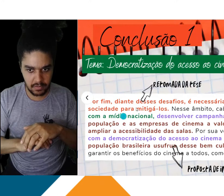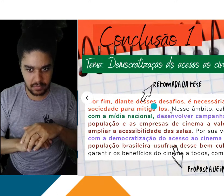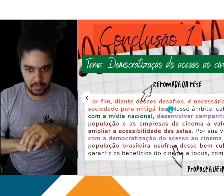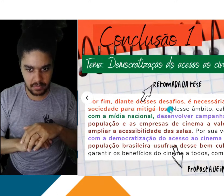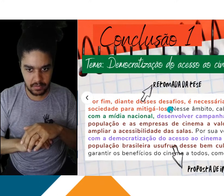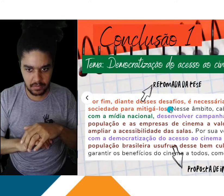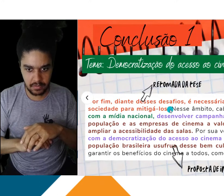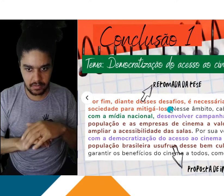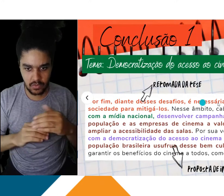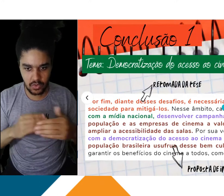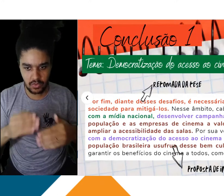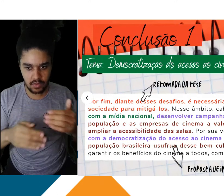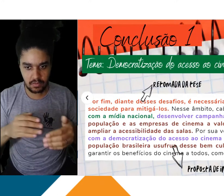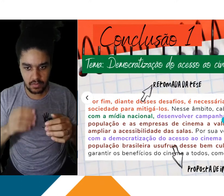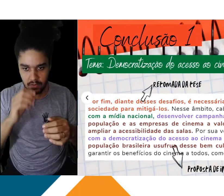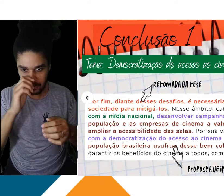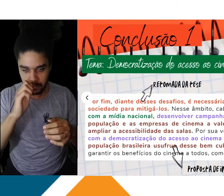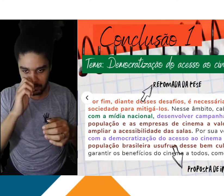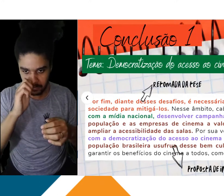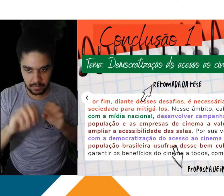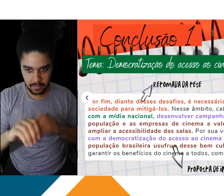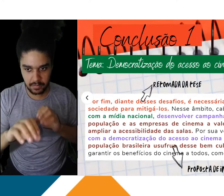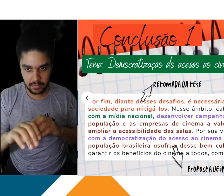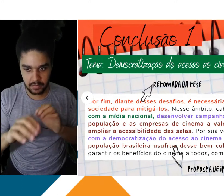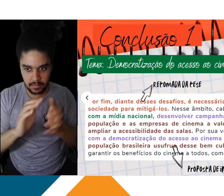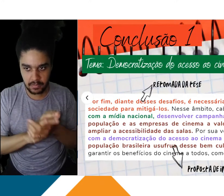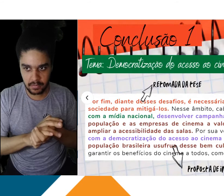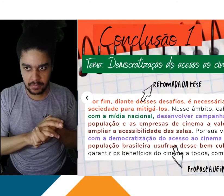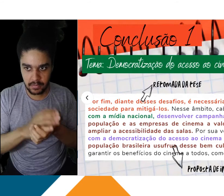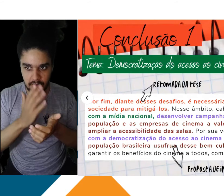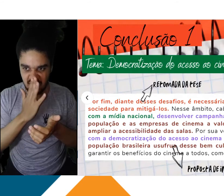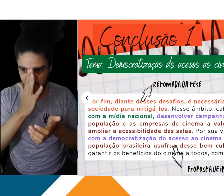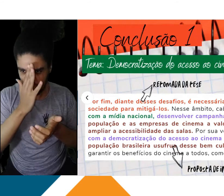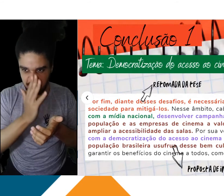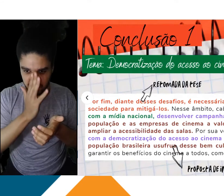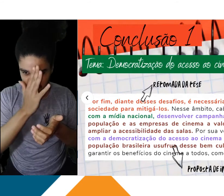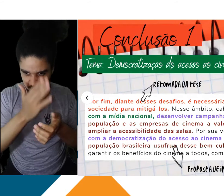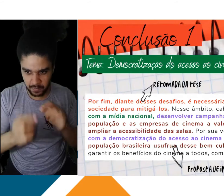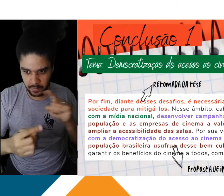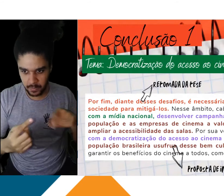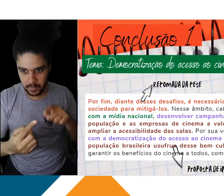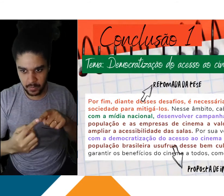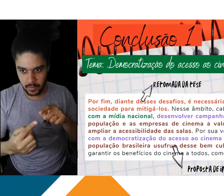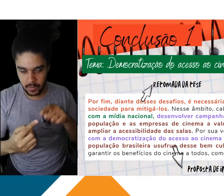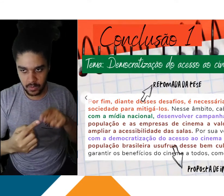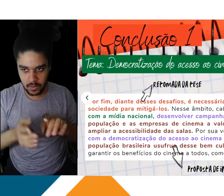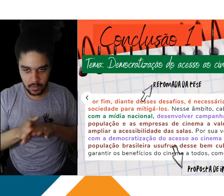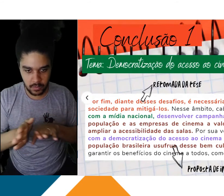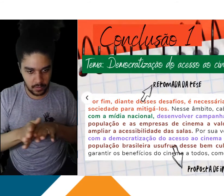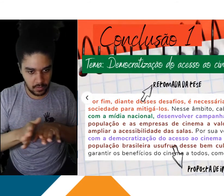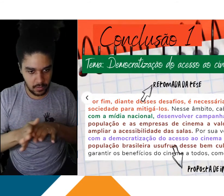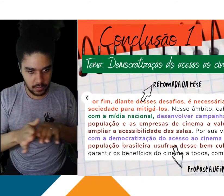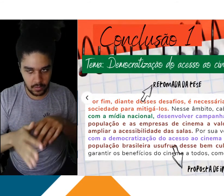nacional, fazer o quê? Desenvolver campanhas educativas. A minha ação. Qual é o objetivo?